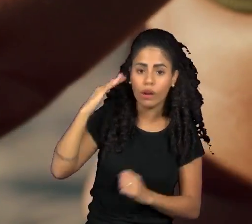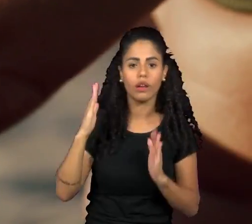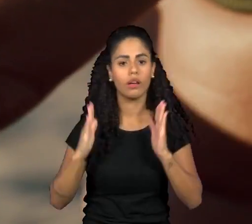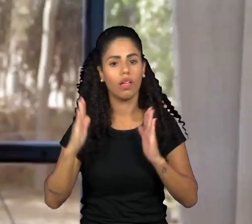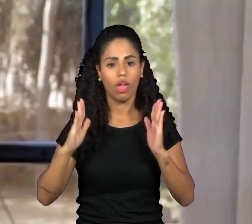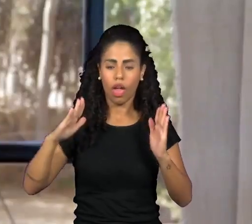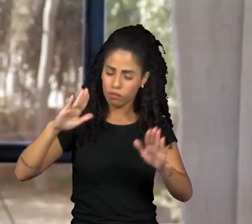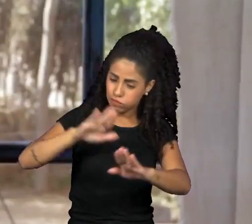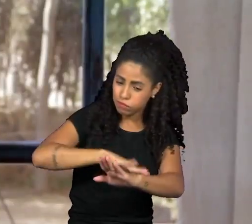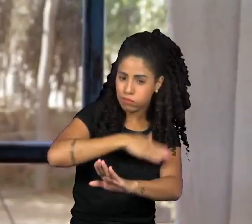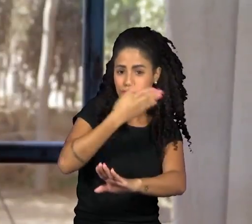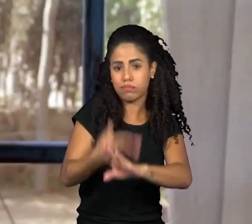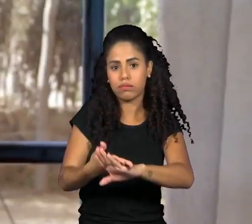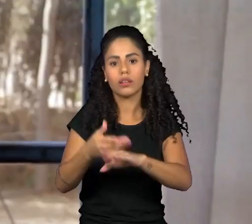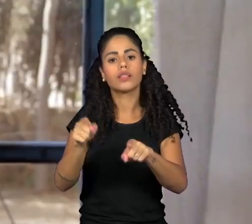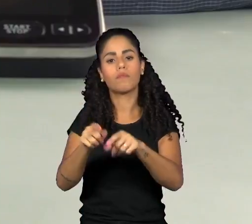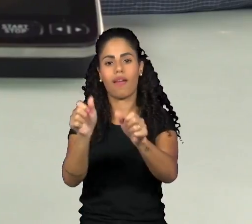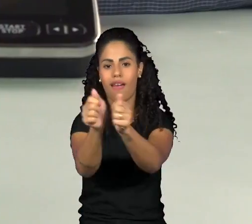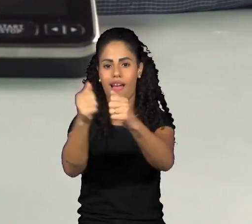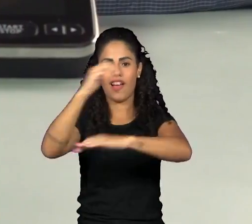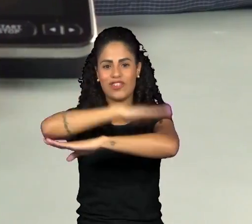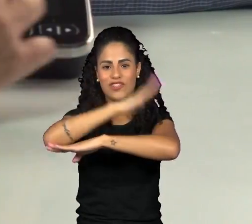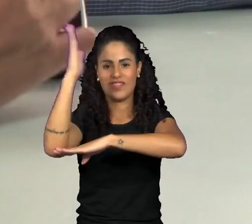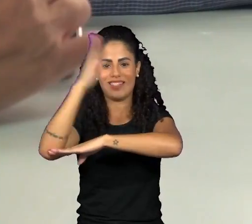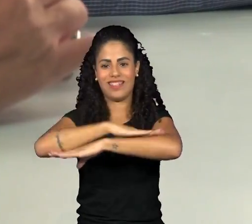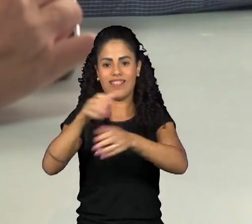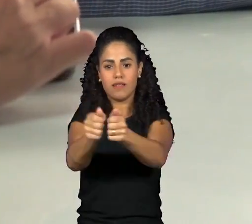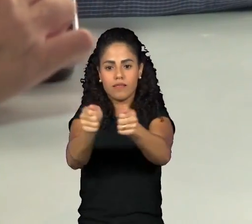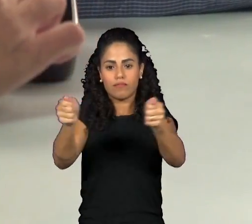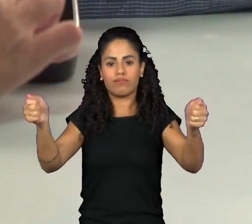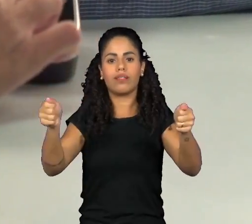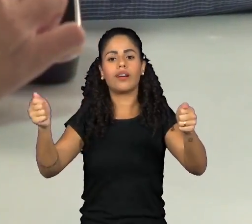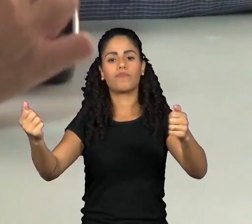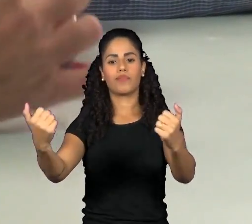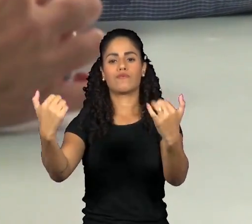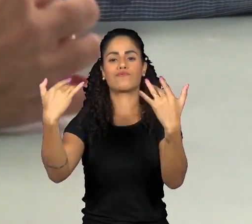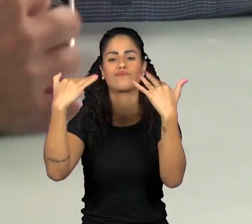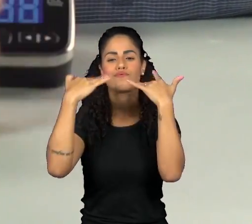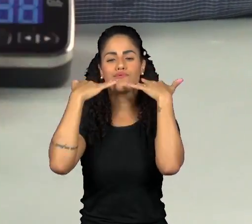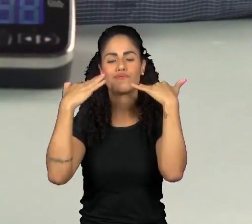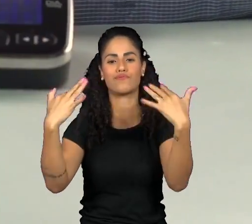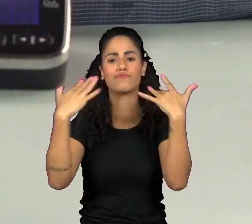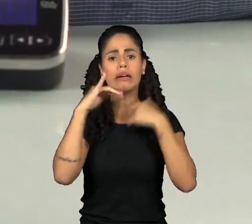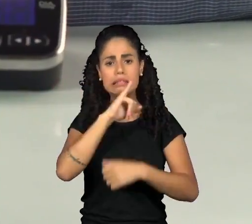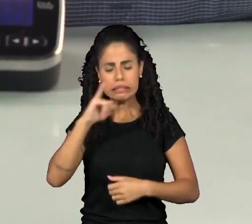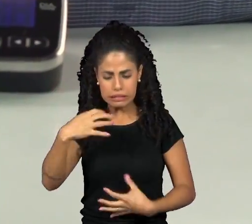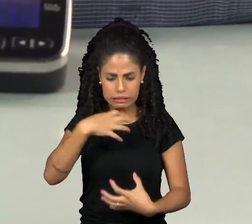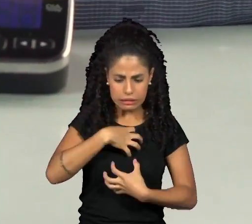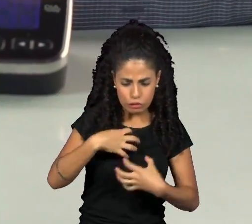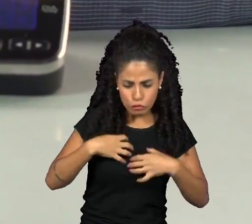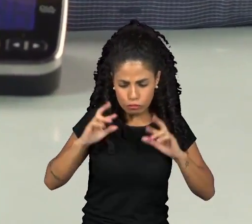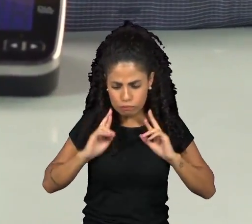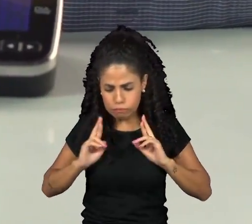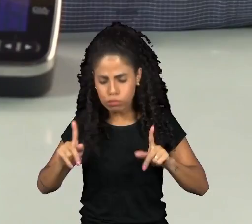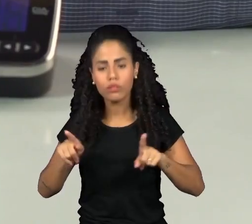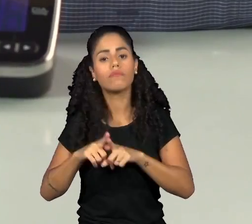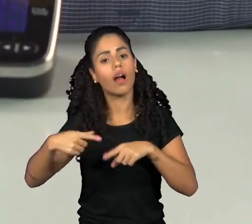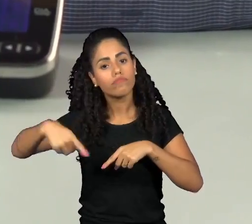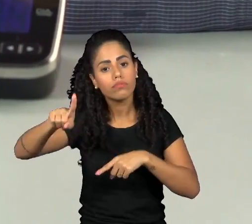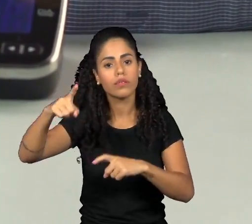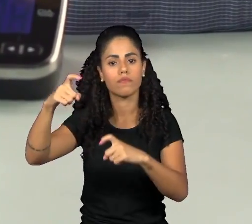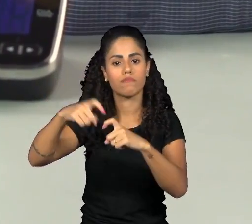longos. Ventilar a casa. Procurar acompanhamento médico em caso de doenças crônicas como